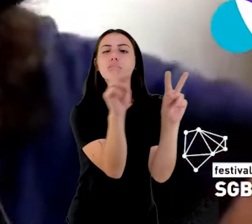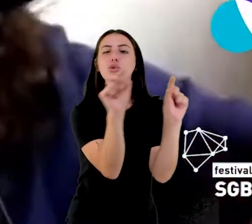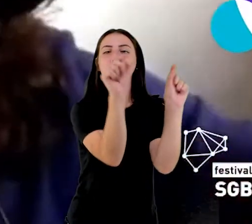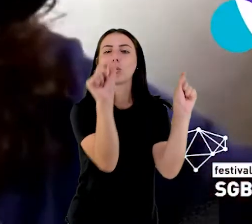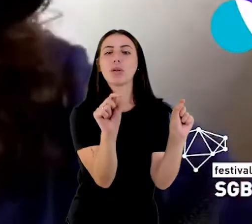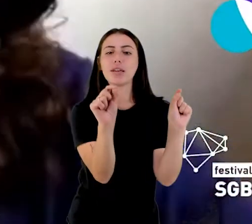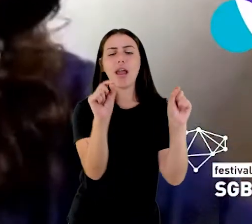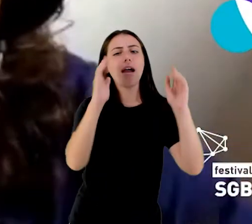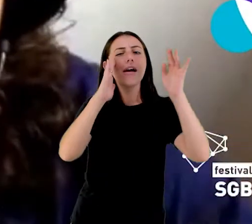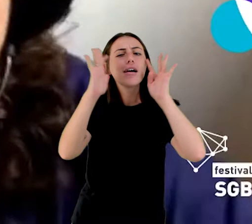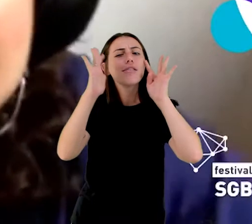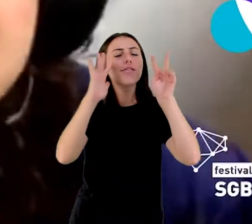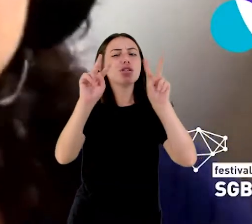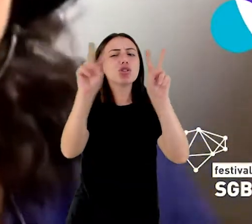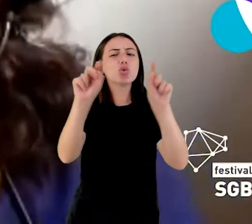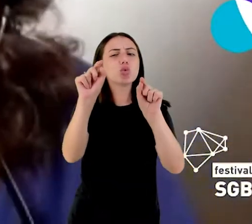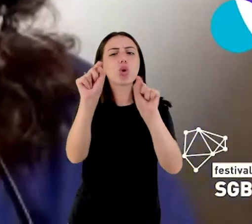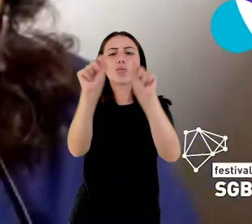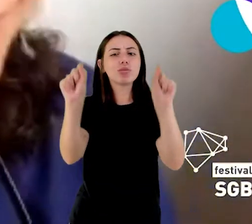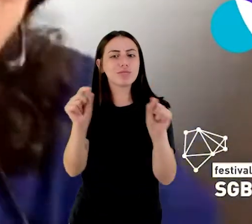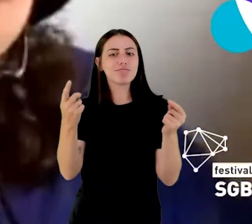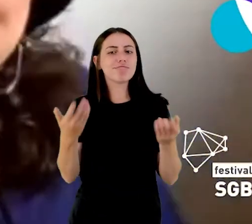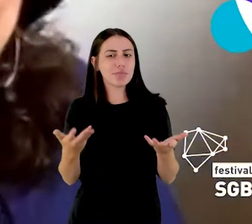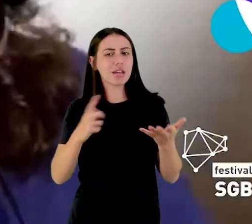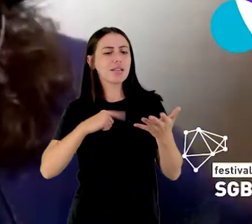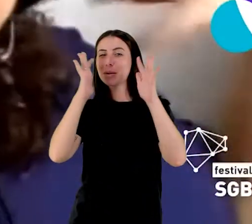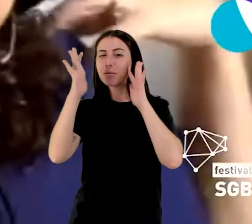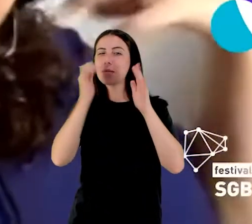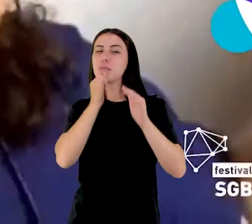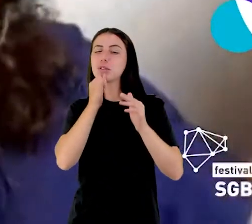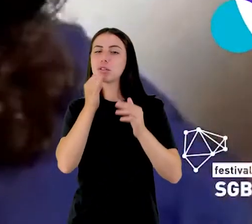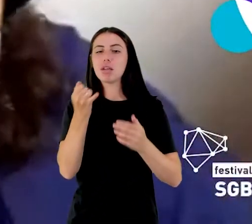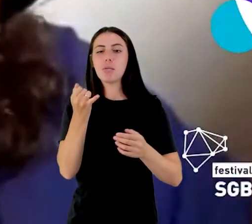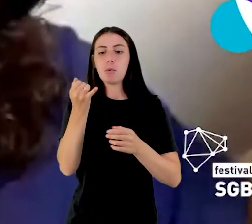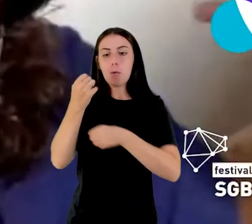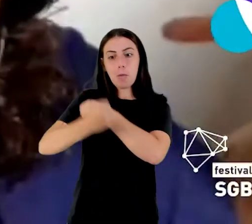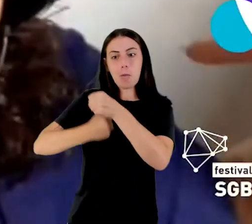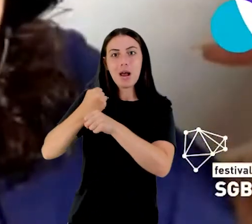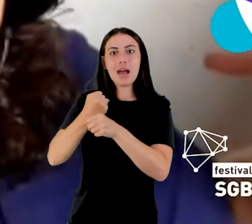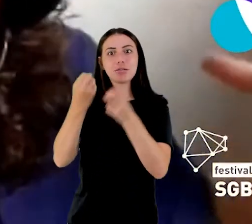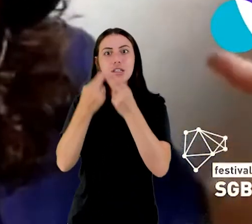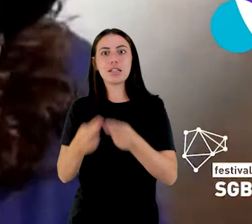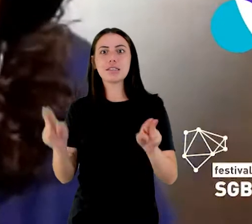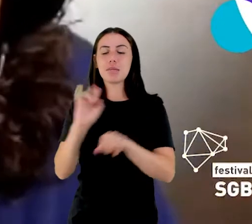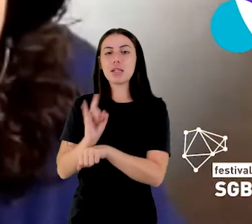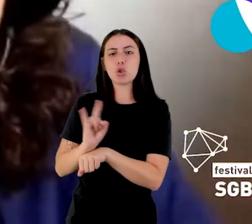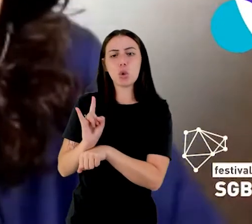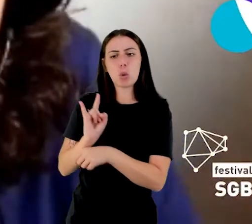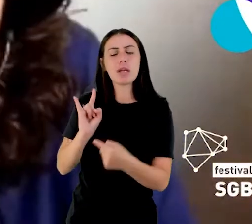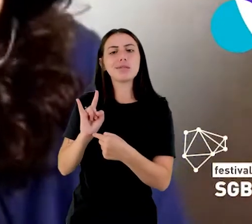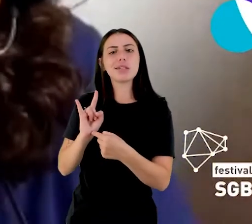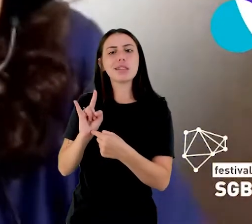que está o contexto atual que vai receber esse filme, como é que está o mundo, o que está sendo falado, o que está sendo discutido